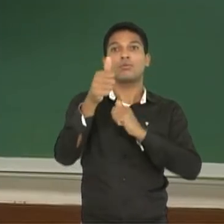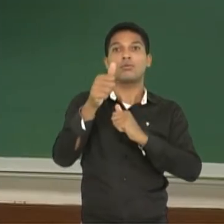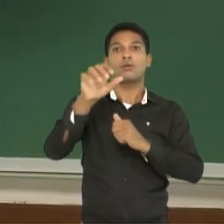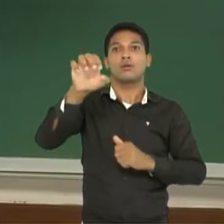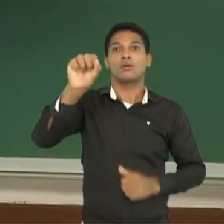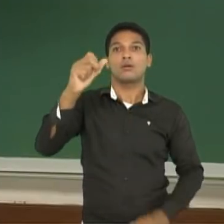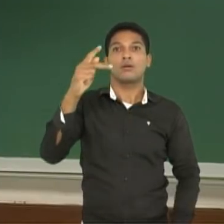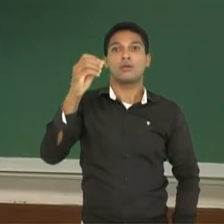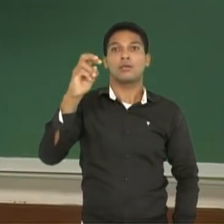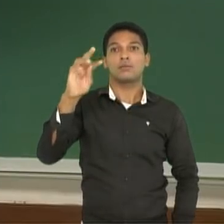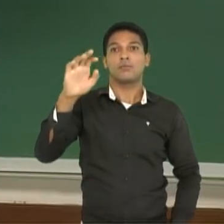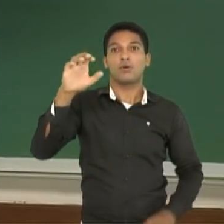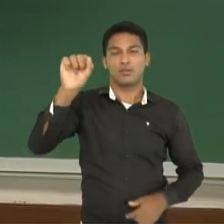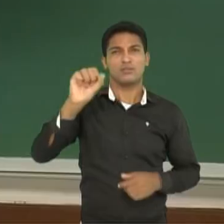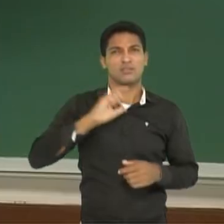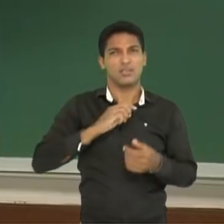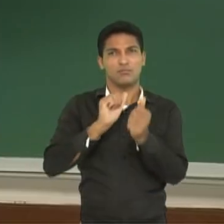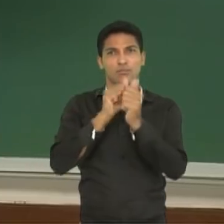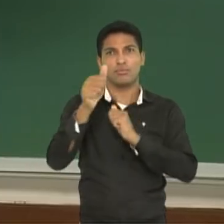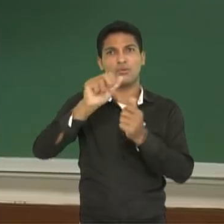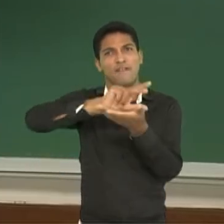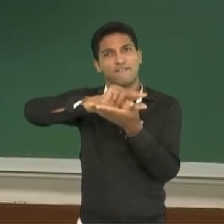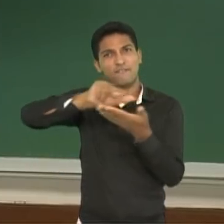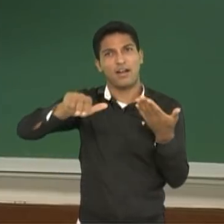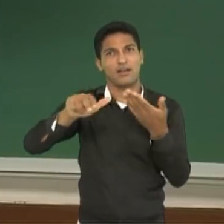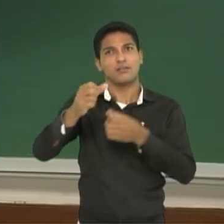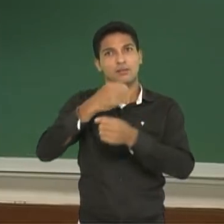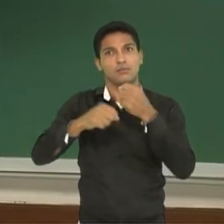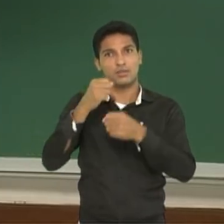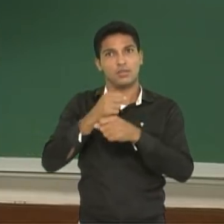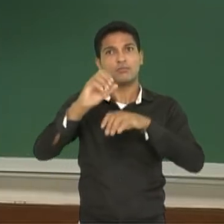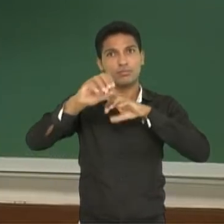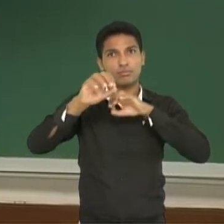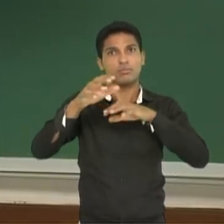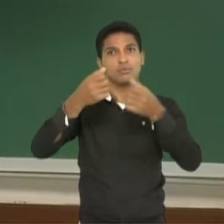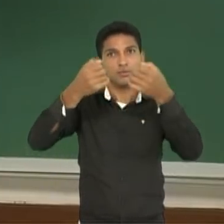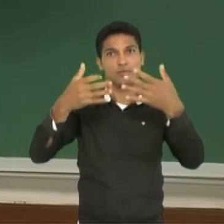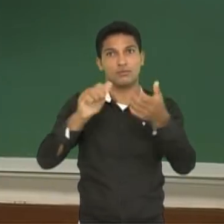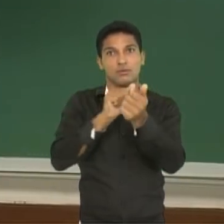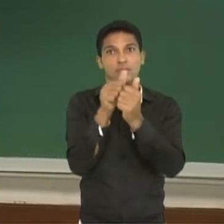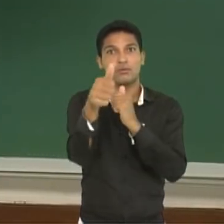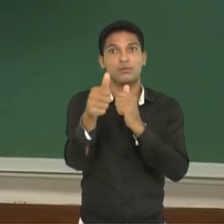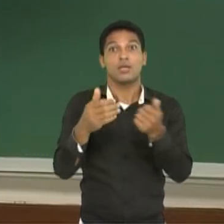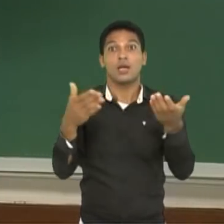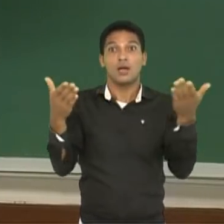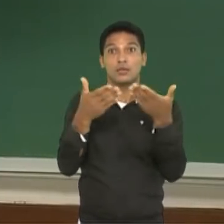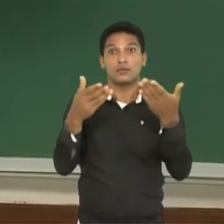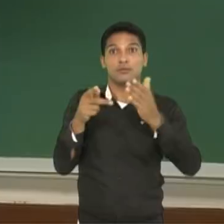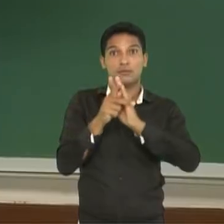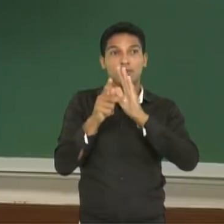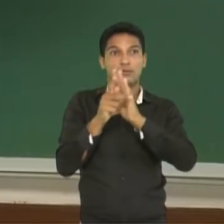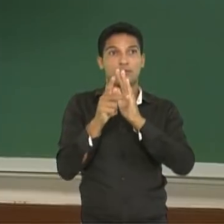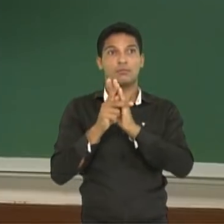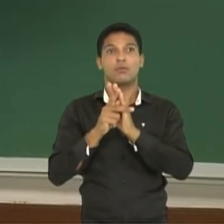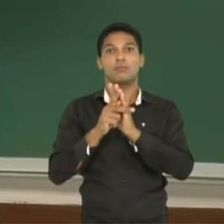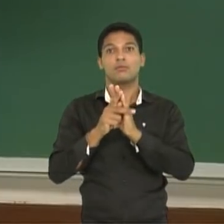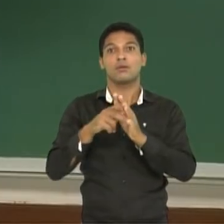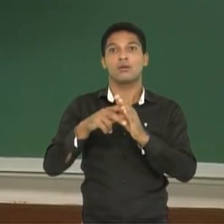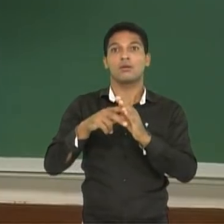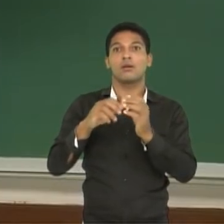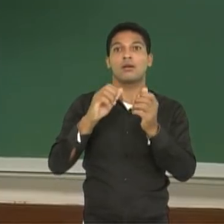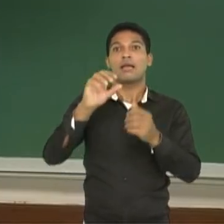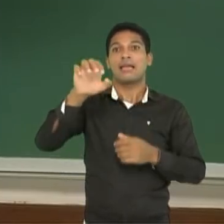nós vimos vários esportes no ano passado. Hoje a gente vai tratar específico dos chamados esportes